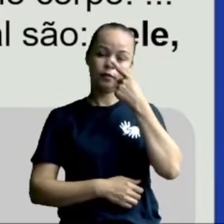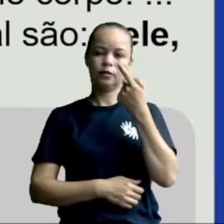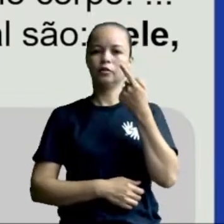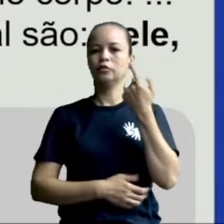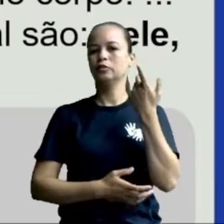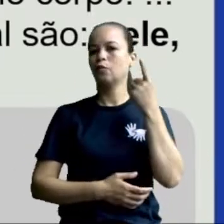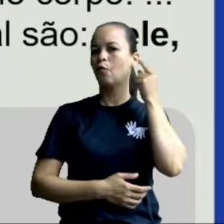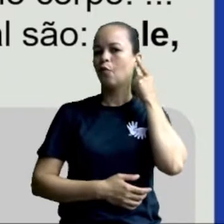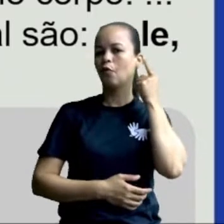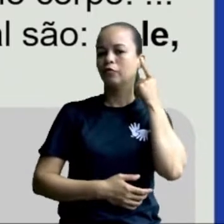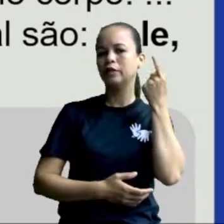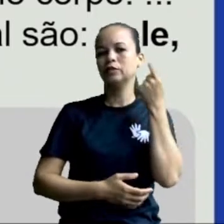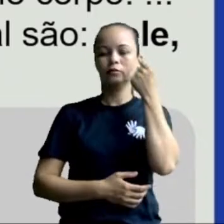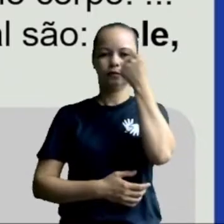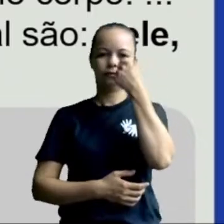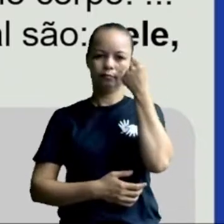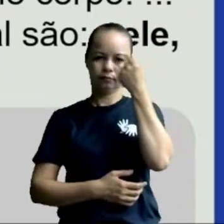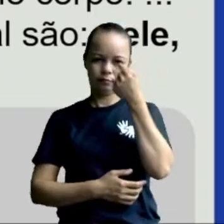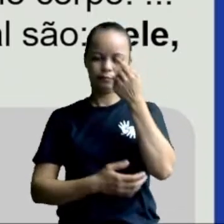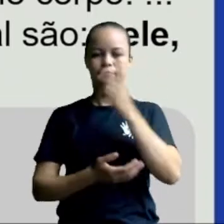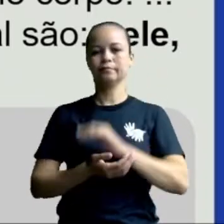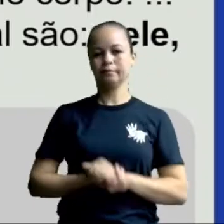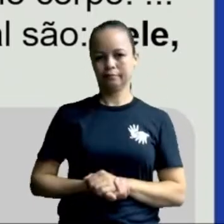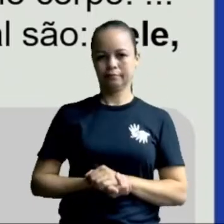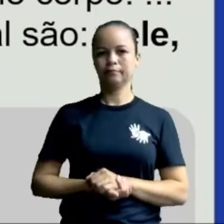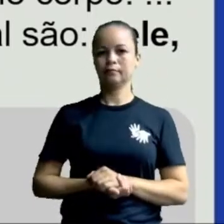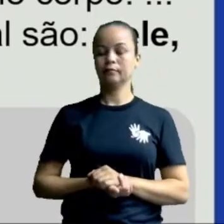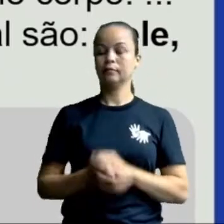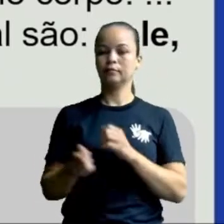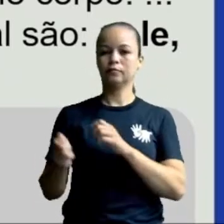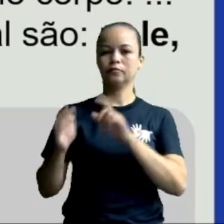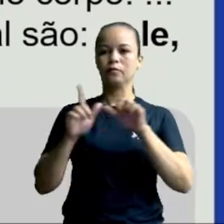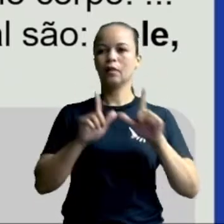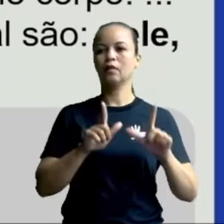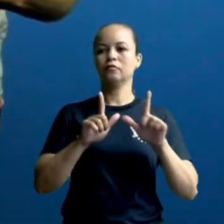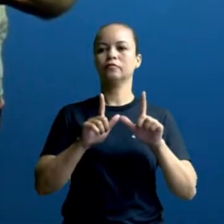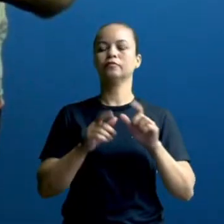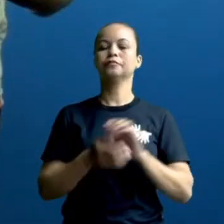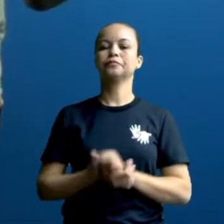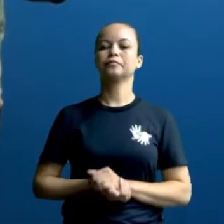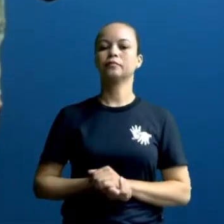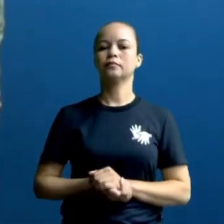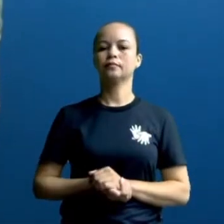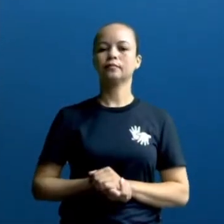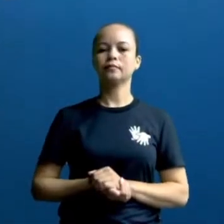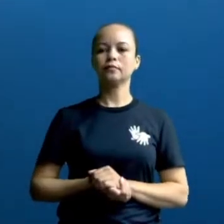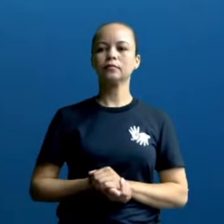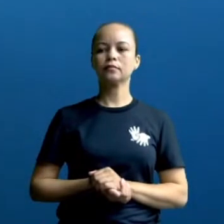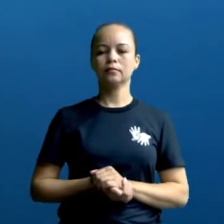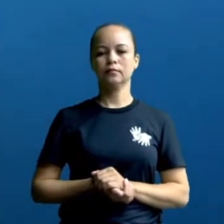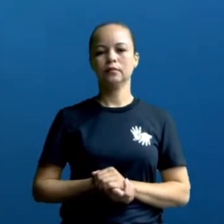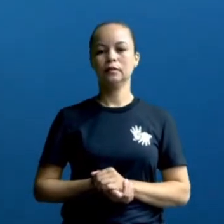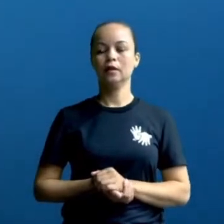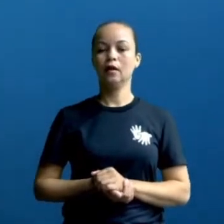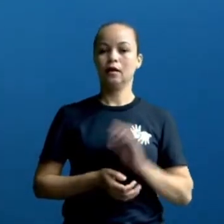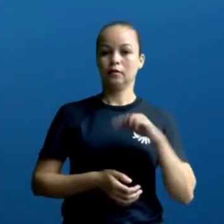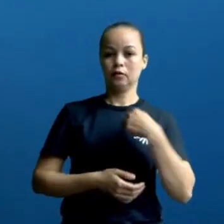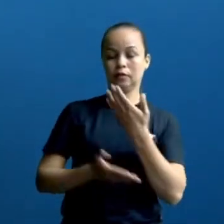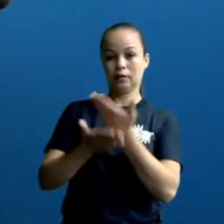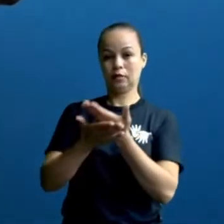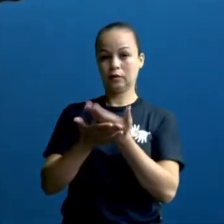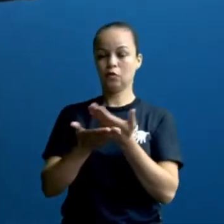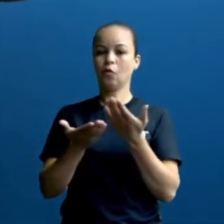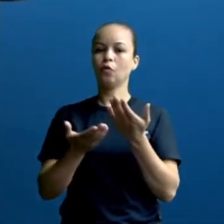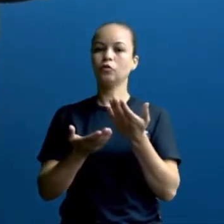os ouvidos e os olhos. Então, por favor, produção, volta aqui comigo. E aí, justamente, a nossa aula de hoje te